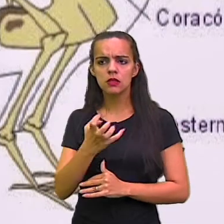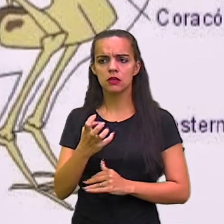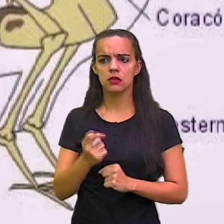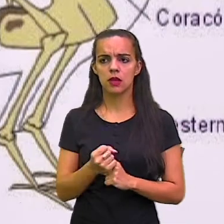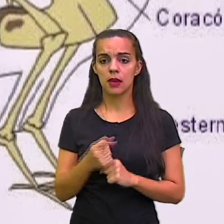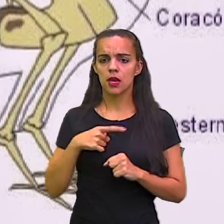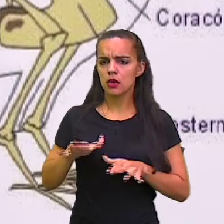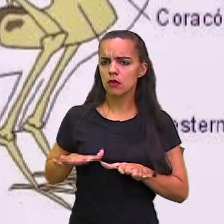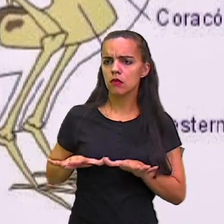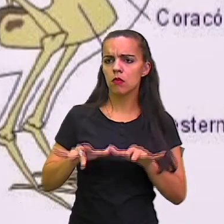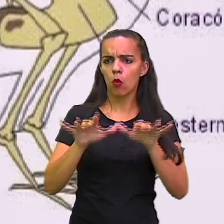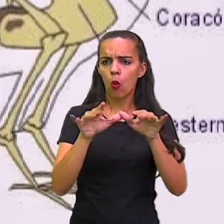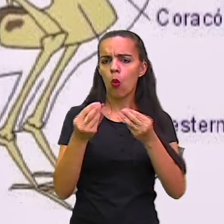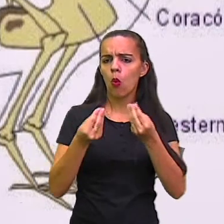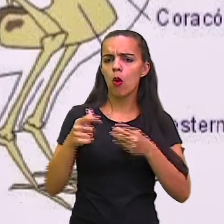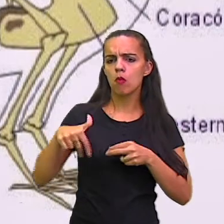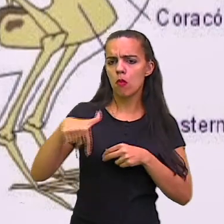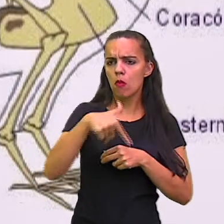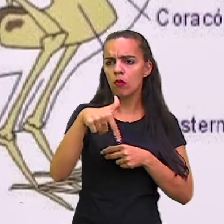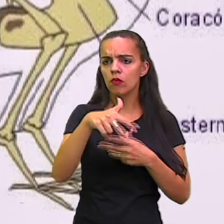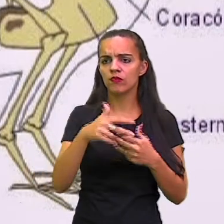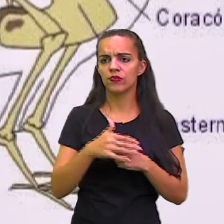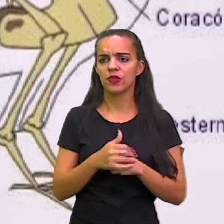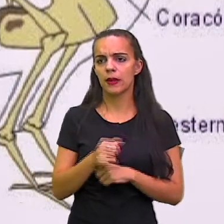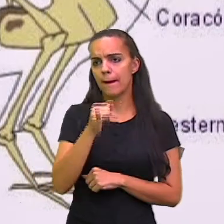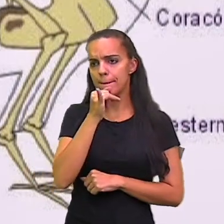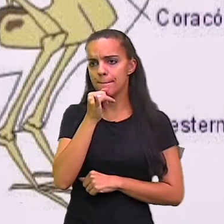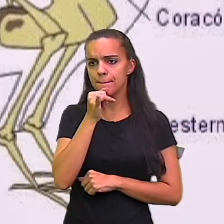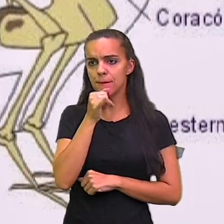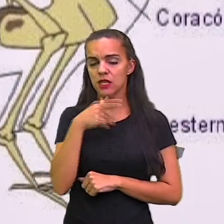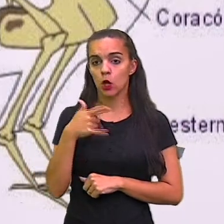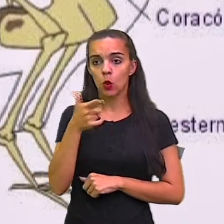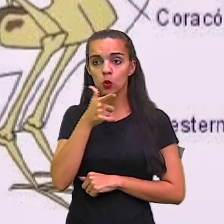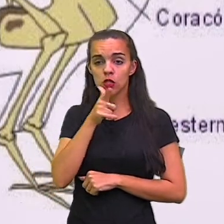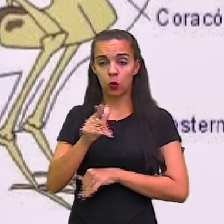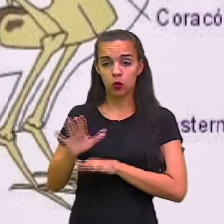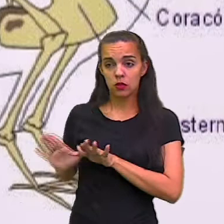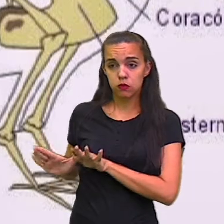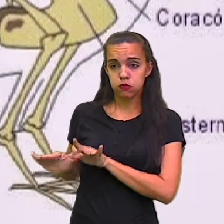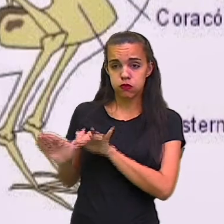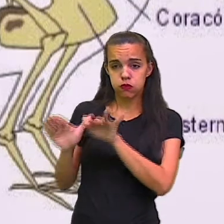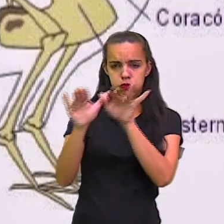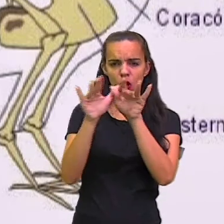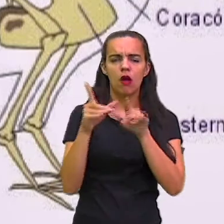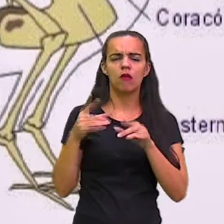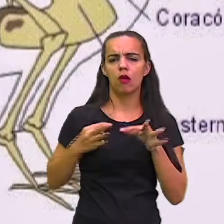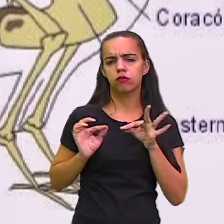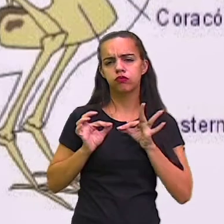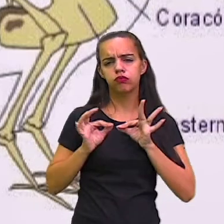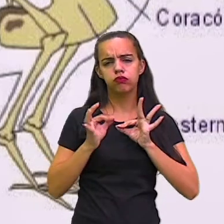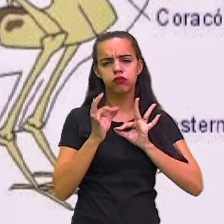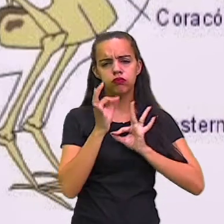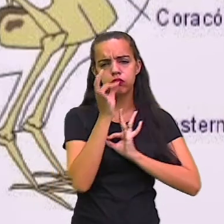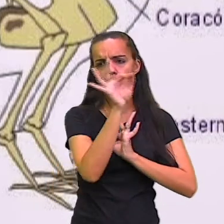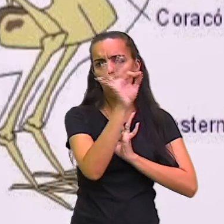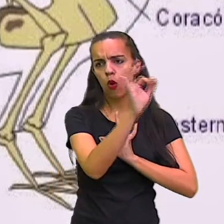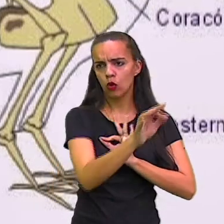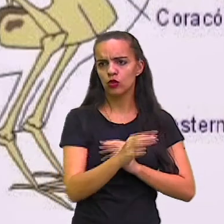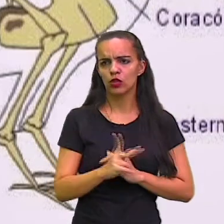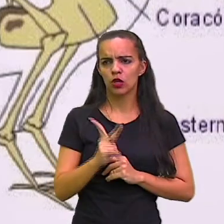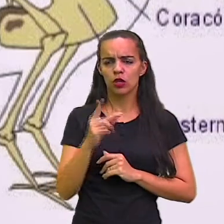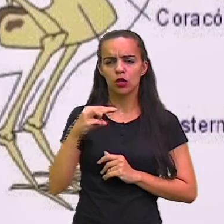pouco móveis por isso já vez que vou consegue enxergar quilômetros abaixo desse